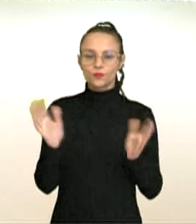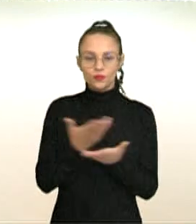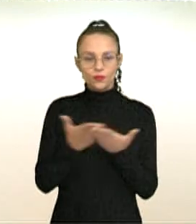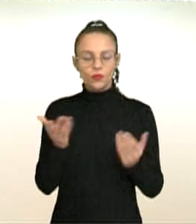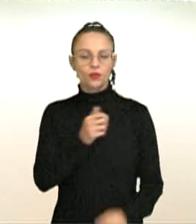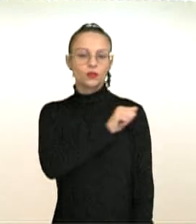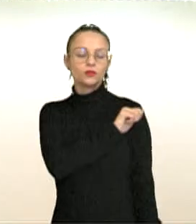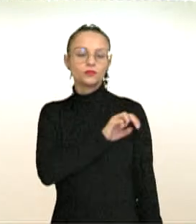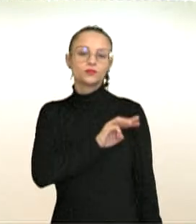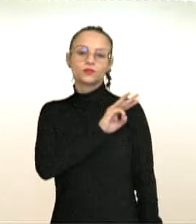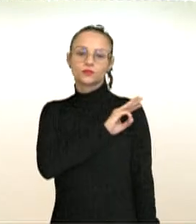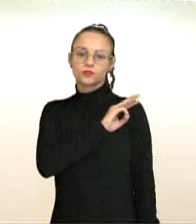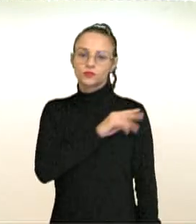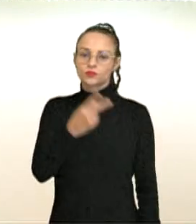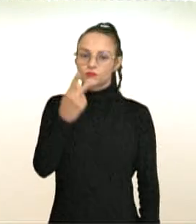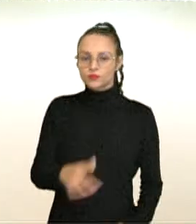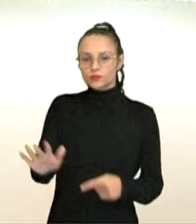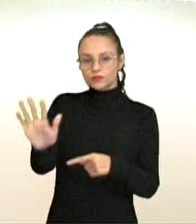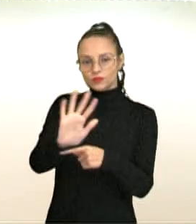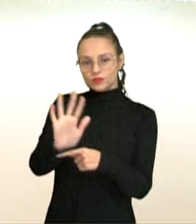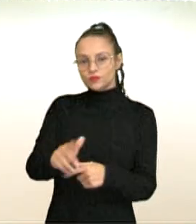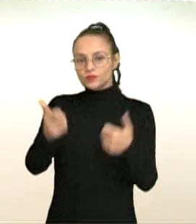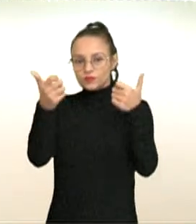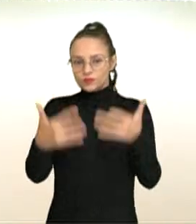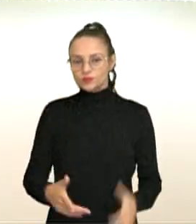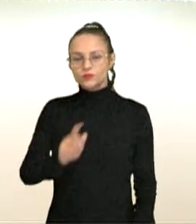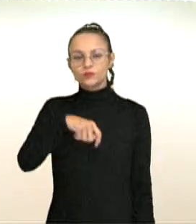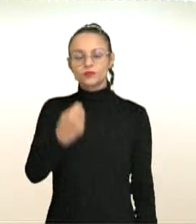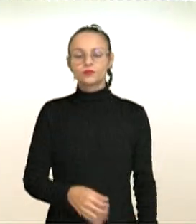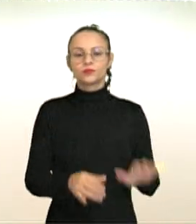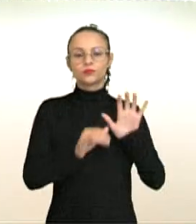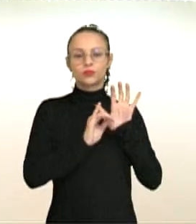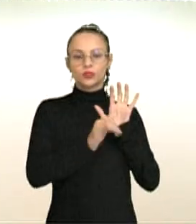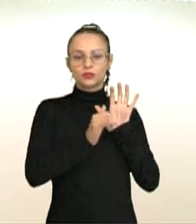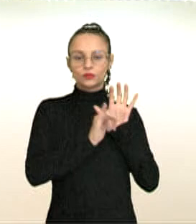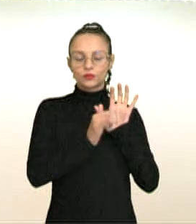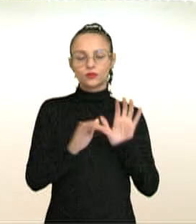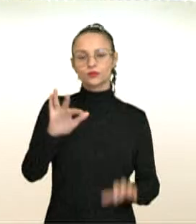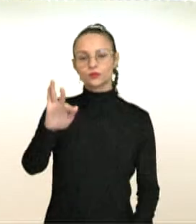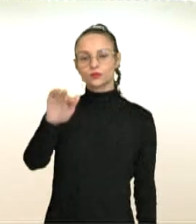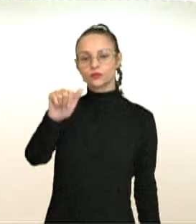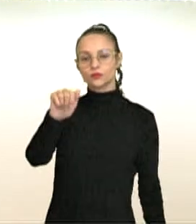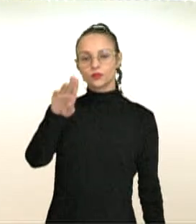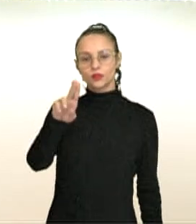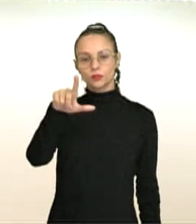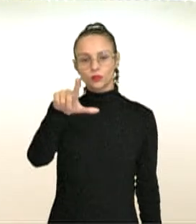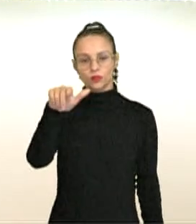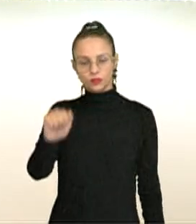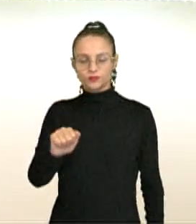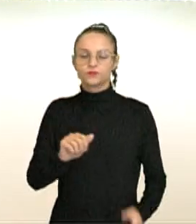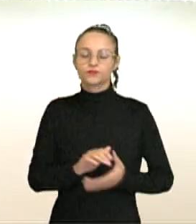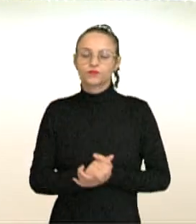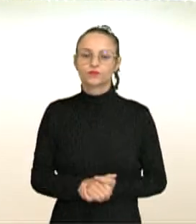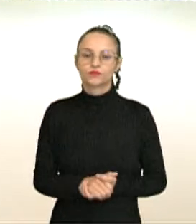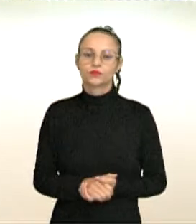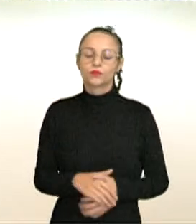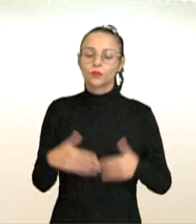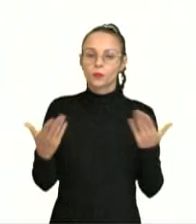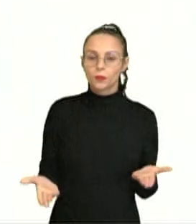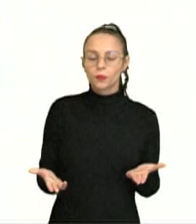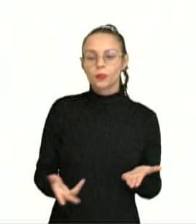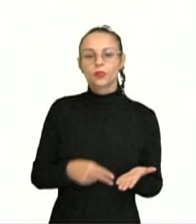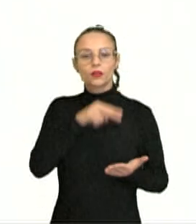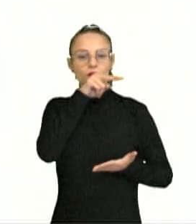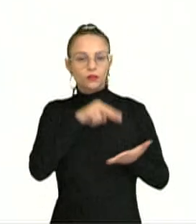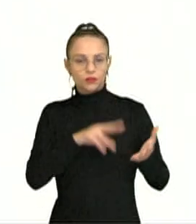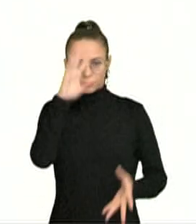Olá, estudantes da terceira série. Nesse vídeo vamos falar sobre fábula, especificamente apólogo. Então, ler e interpretar